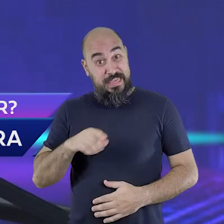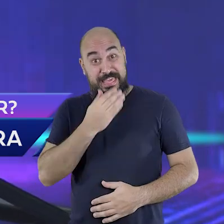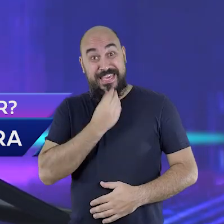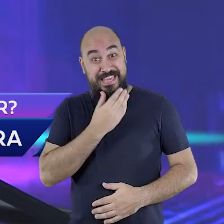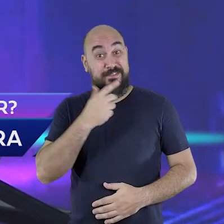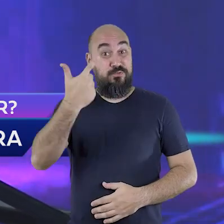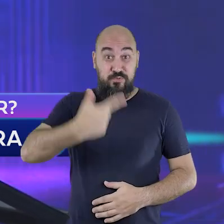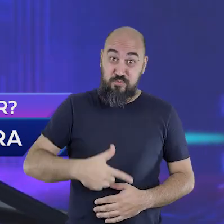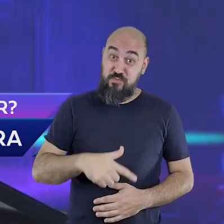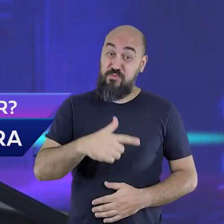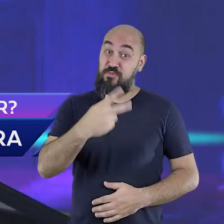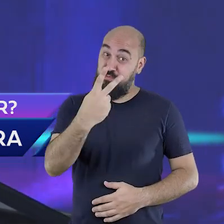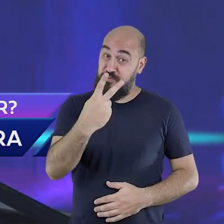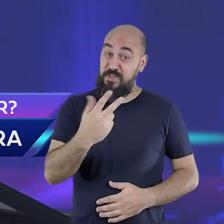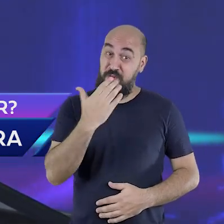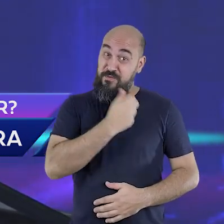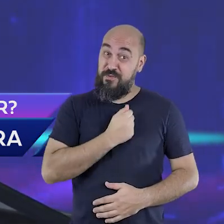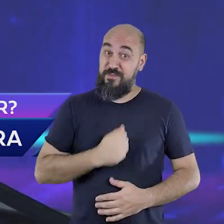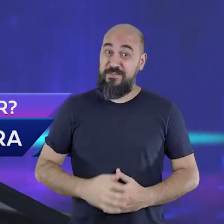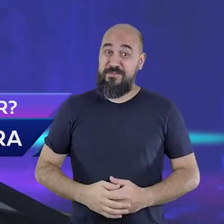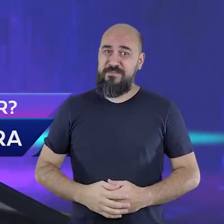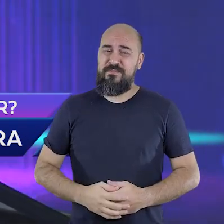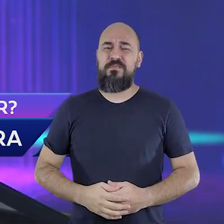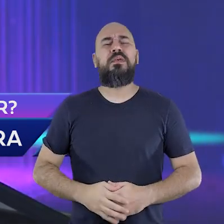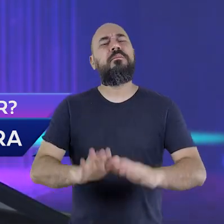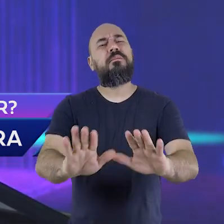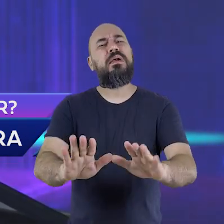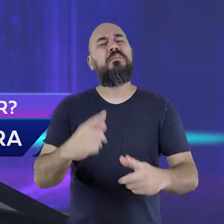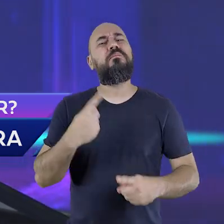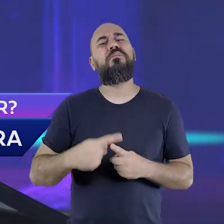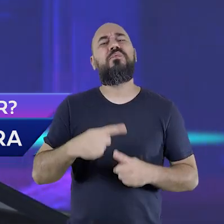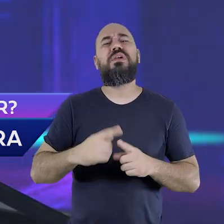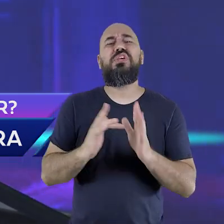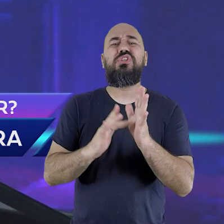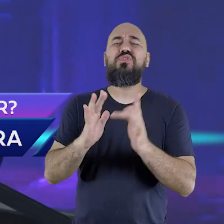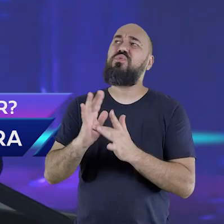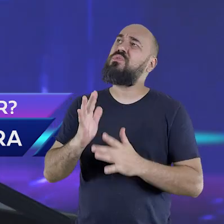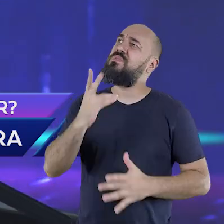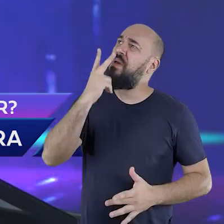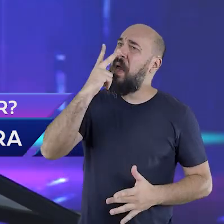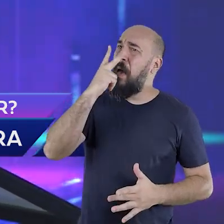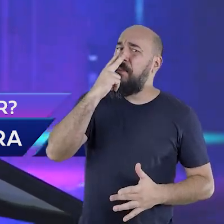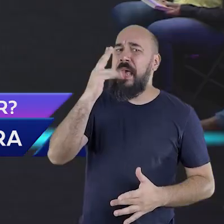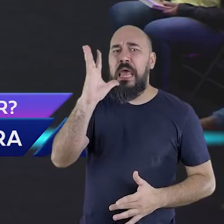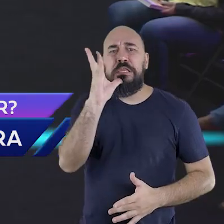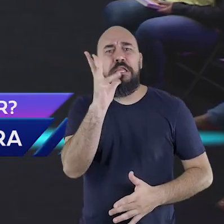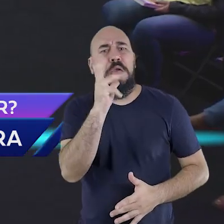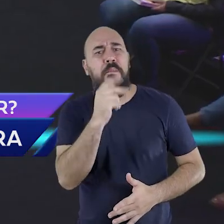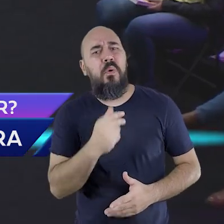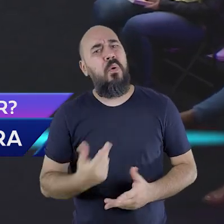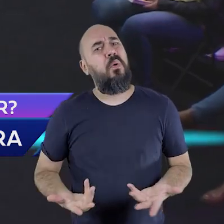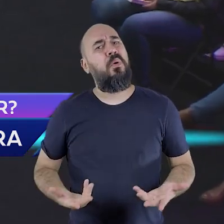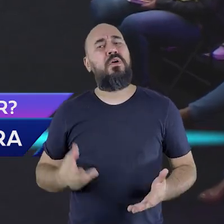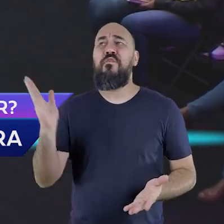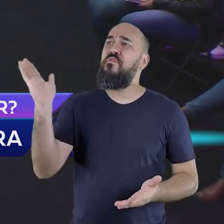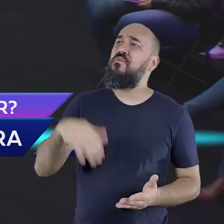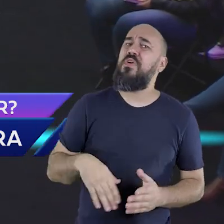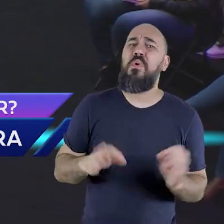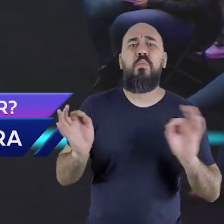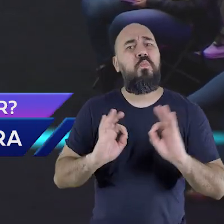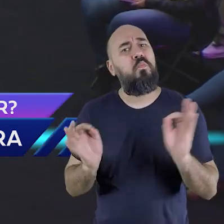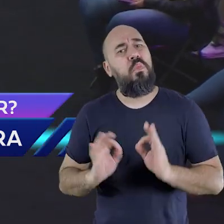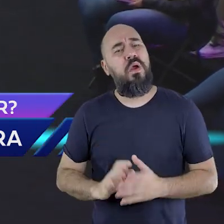de Jesus já há muitos anos. E por que Jesus ainda não veio? Antes de entrarmos